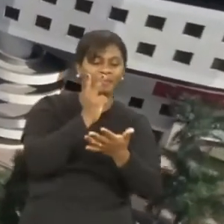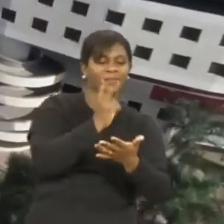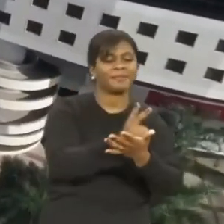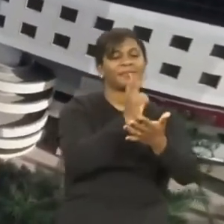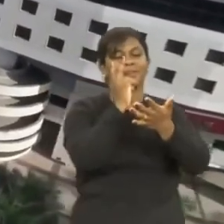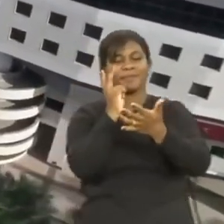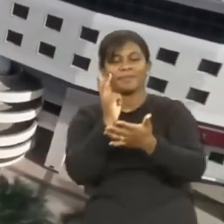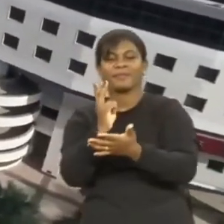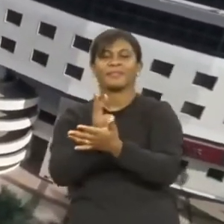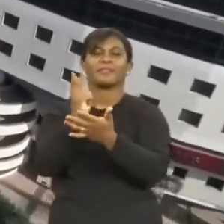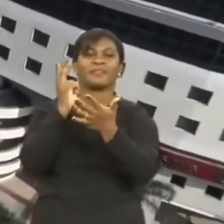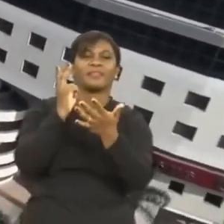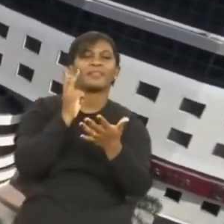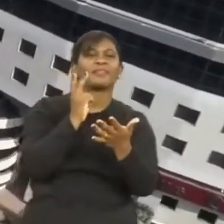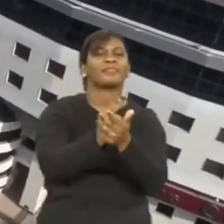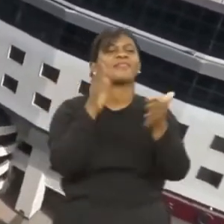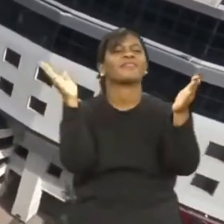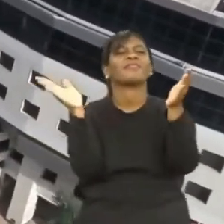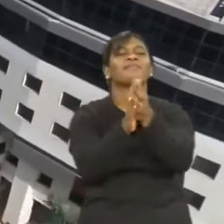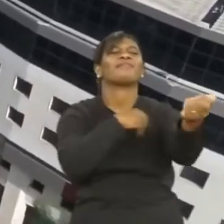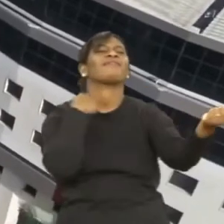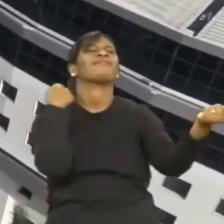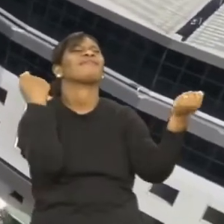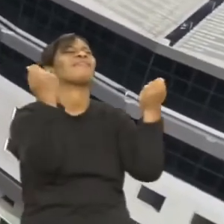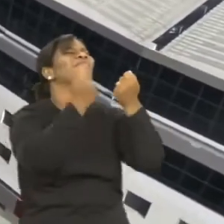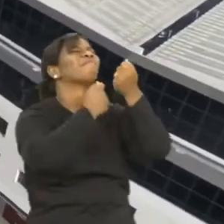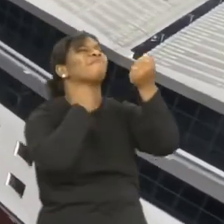sempre. Aleluia.